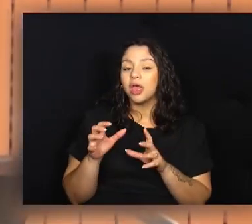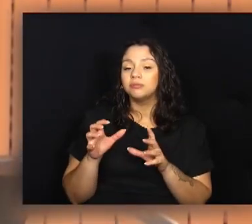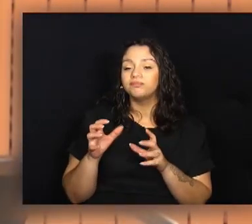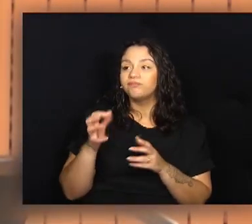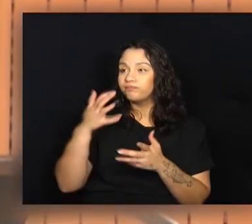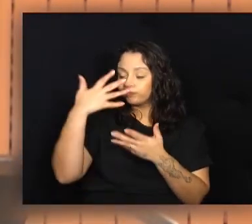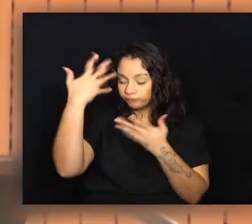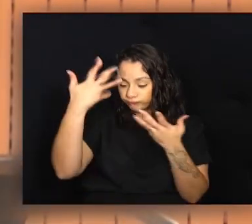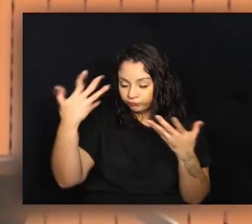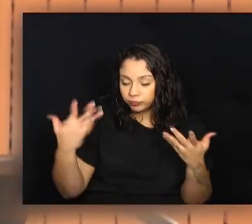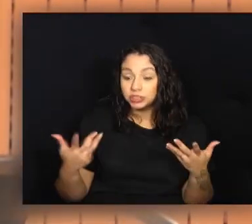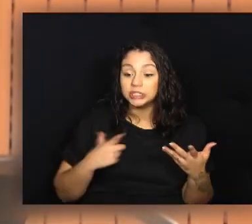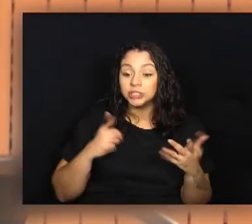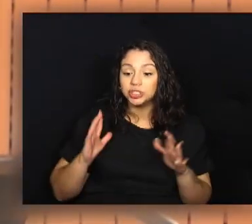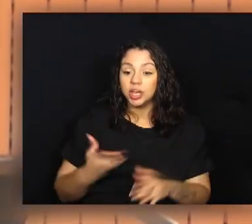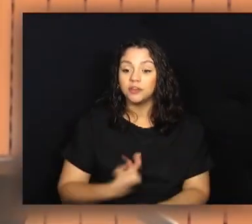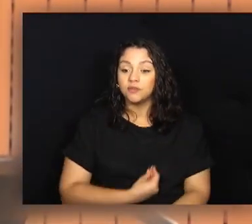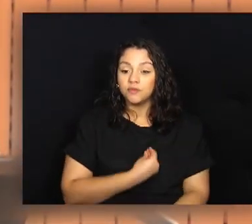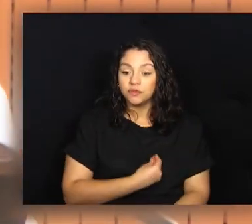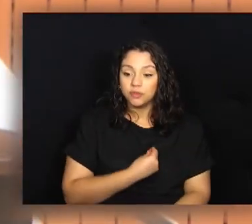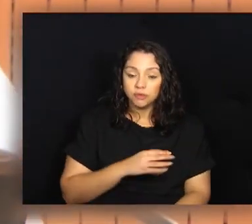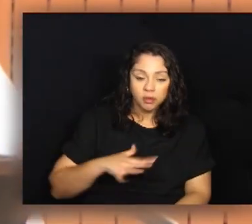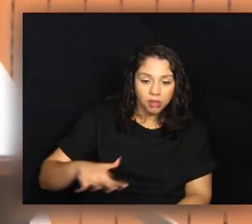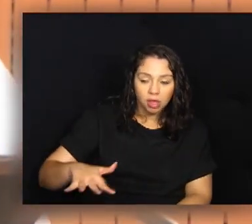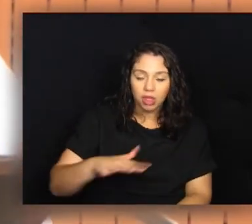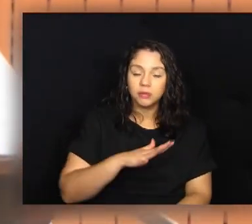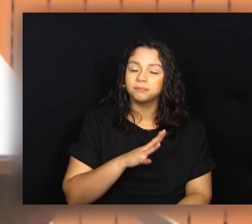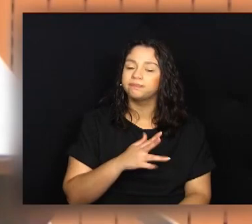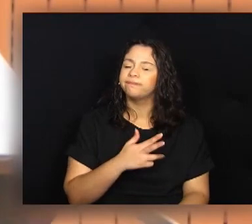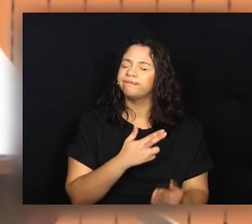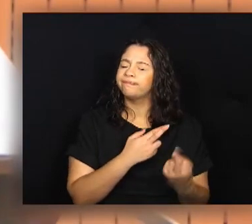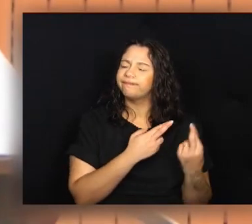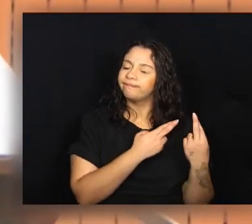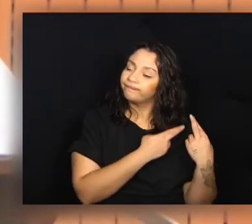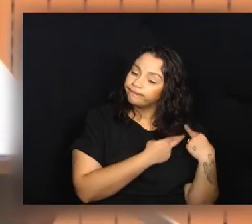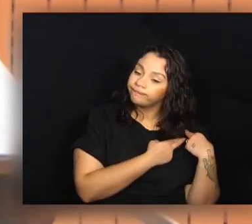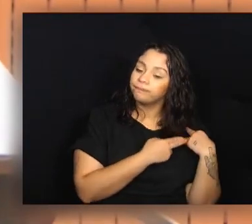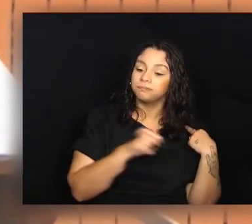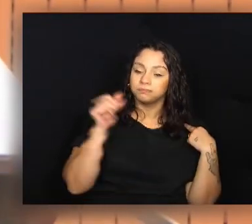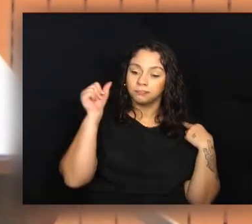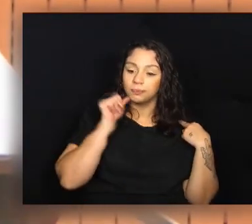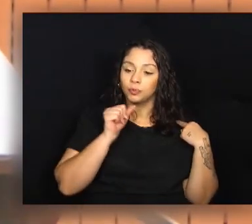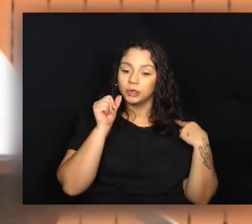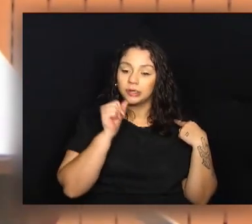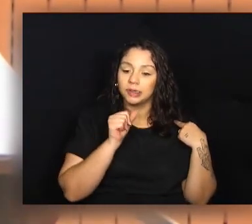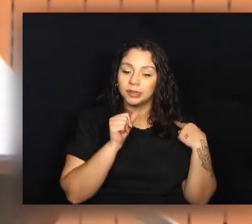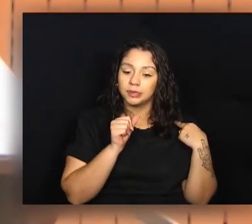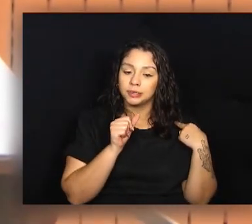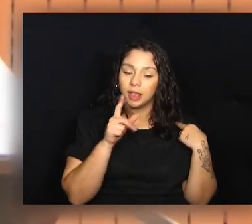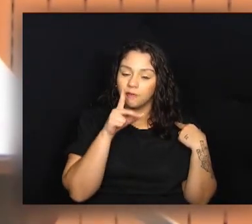quem está no sagrado, sabe a responsabilidade das mulheres, a força das mulheres do